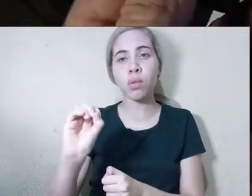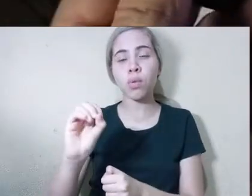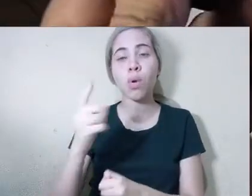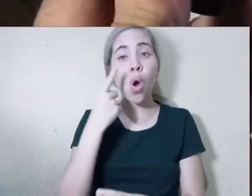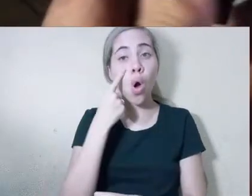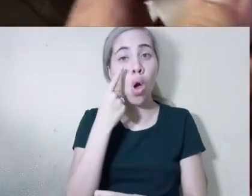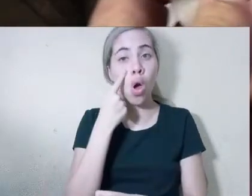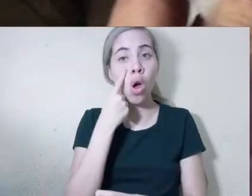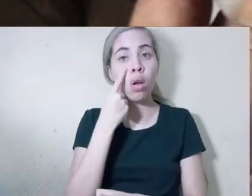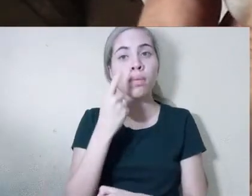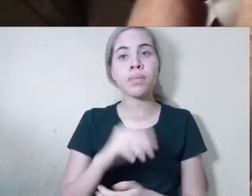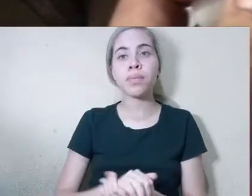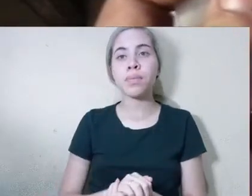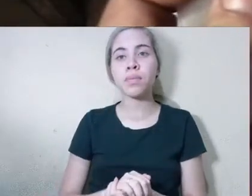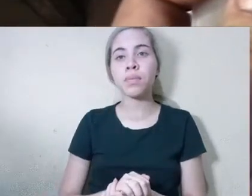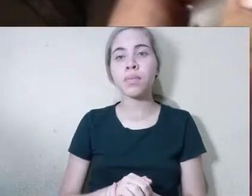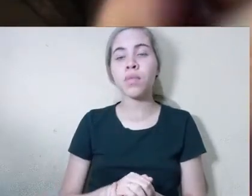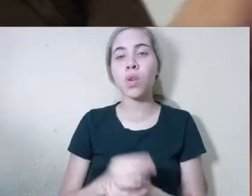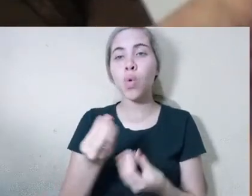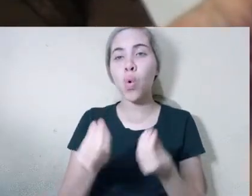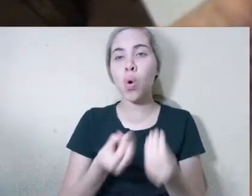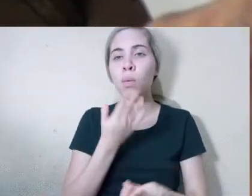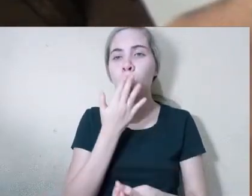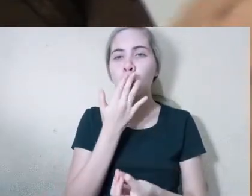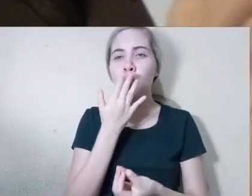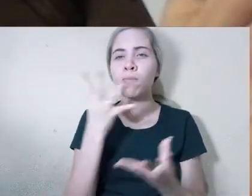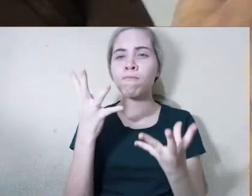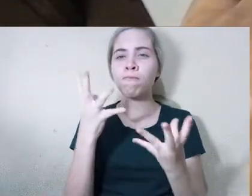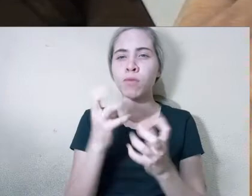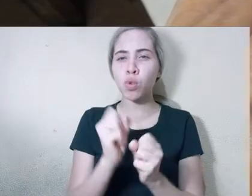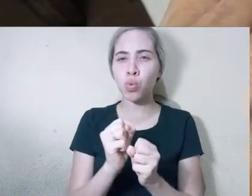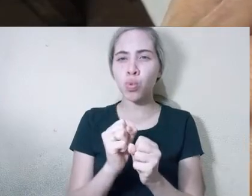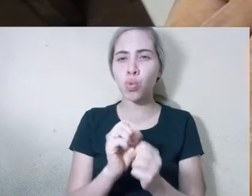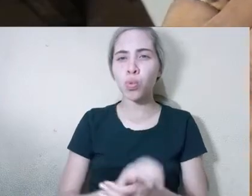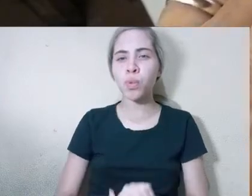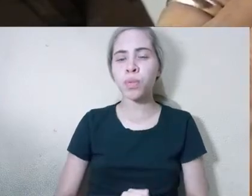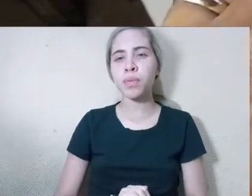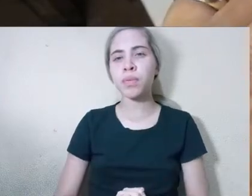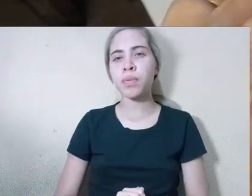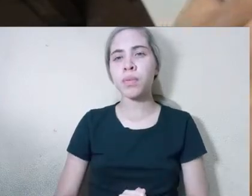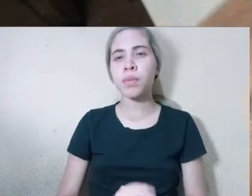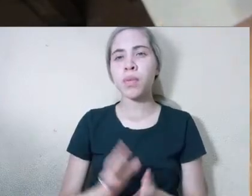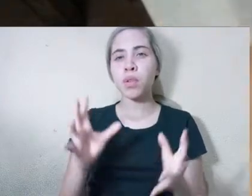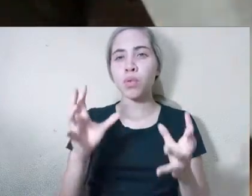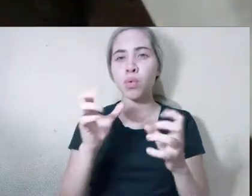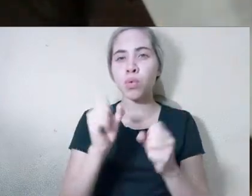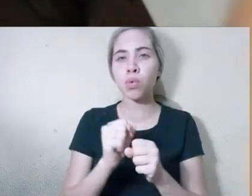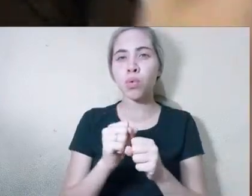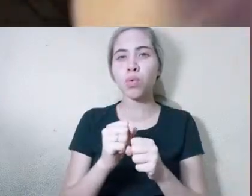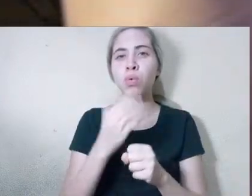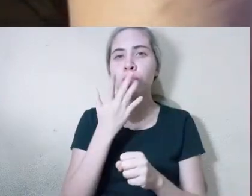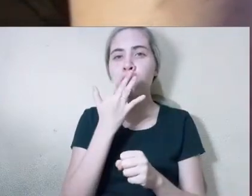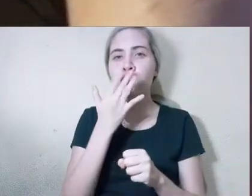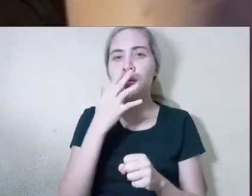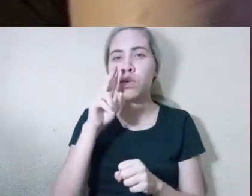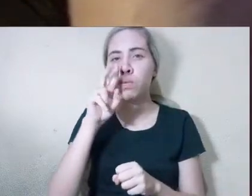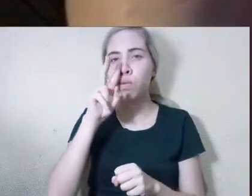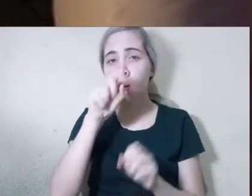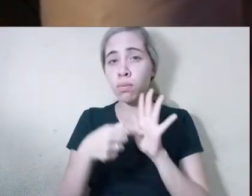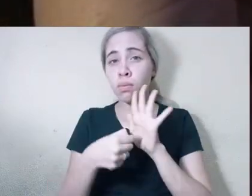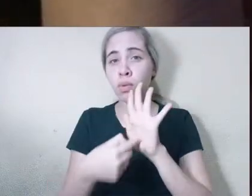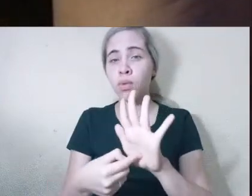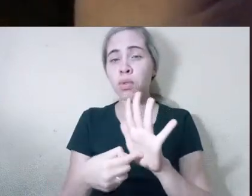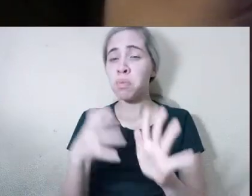Olha só, tem um tom aqui mais escuro, né? Bem acetinado.